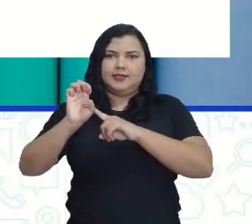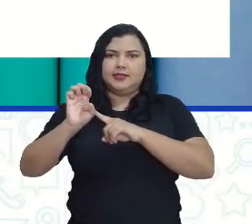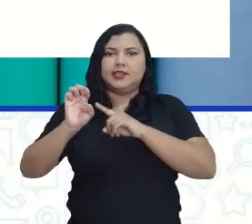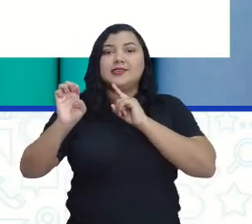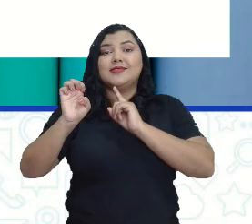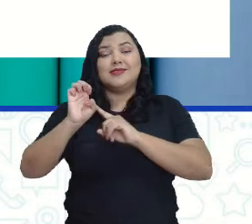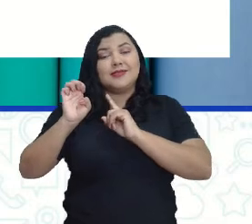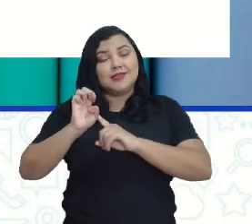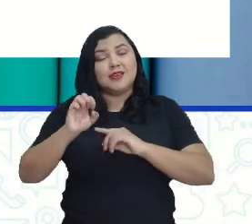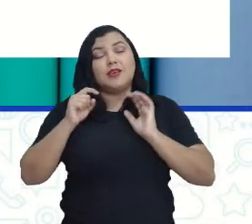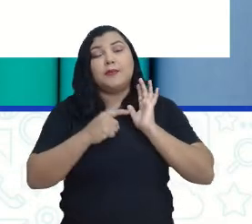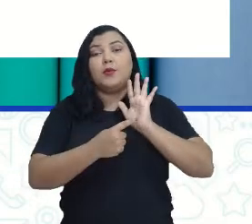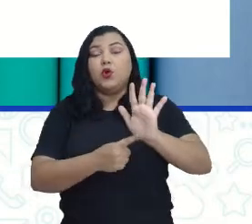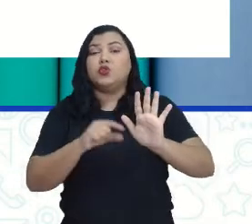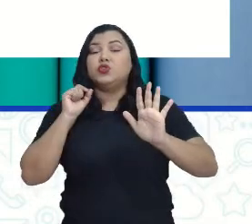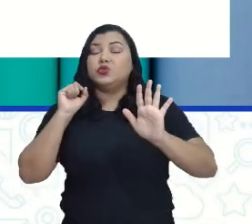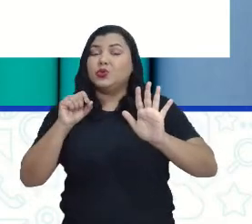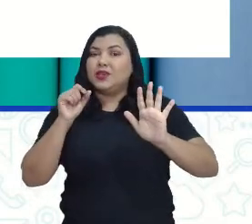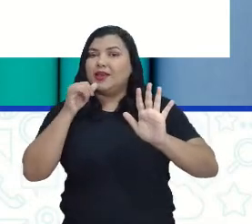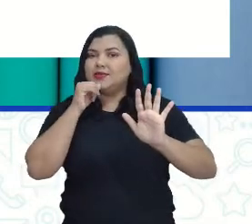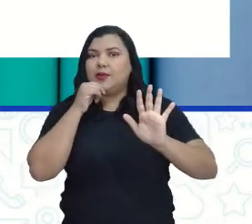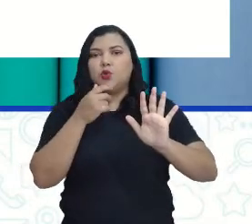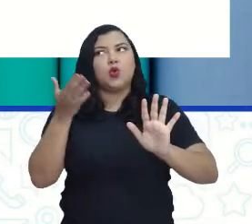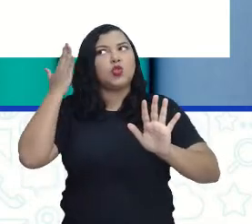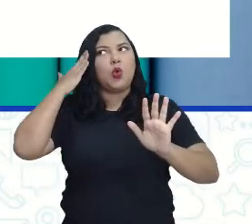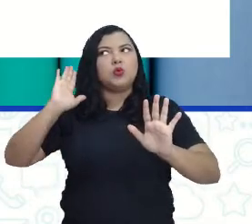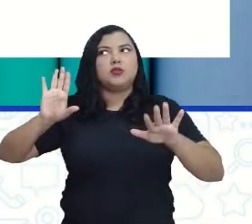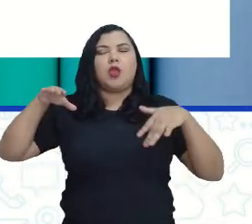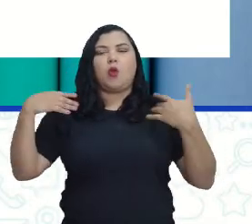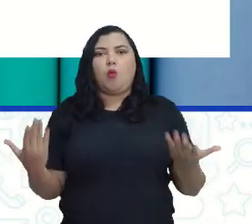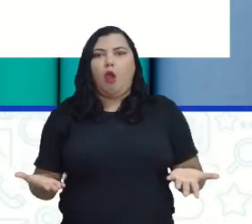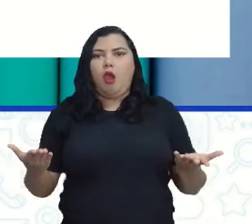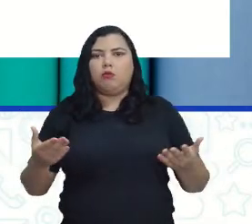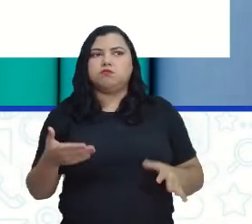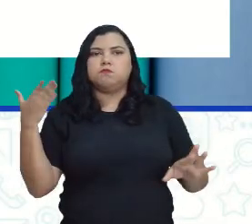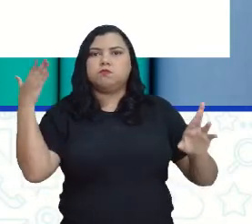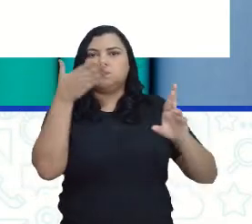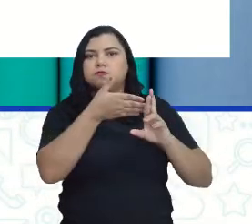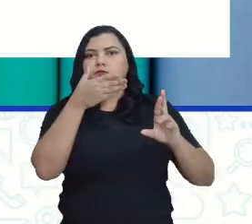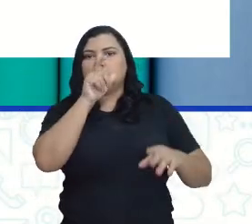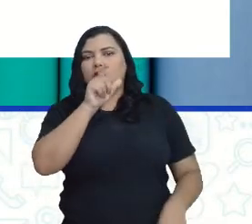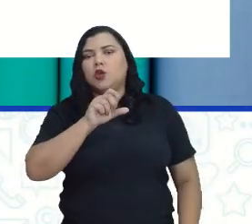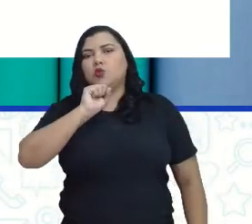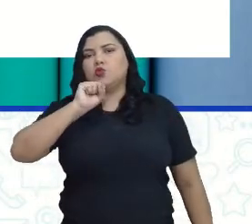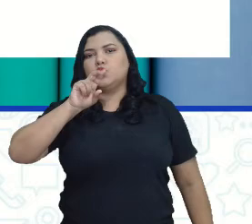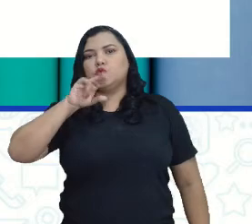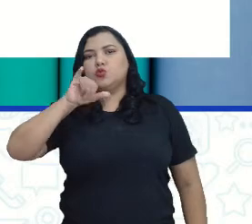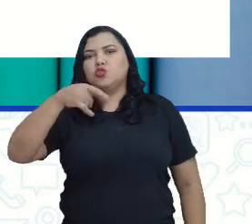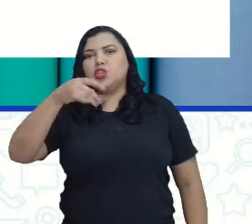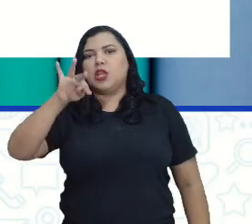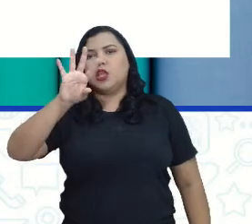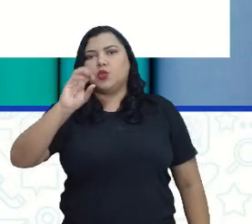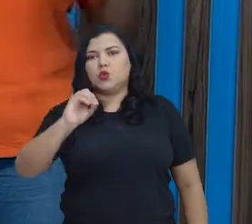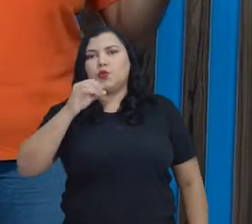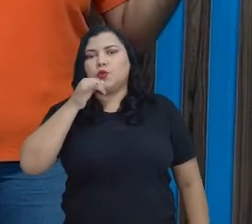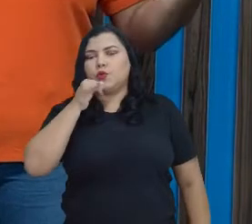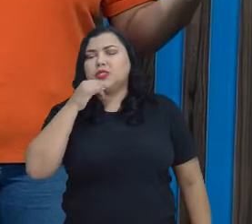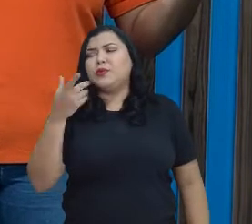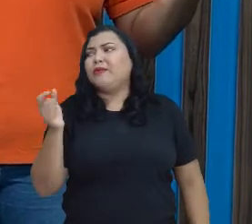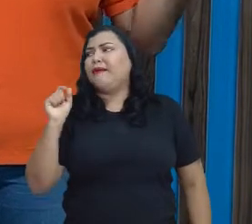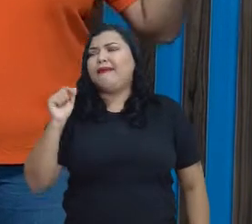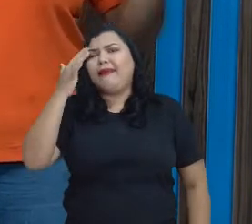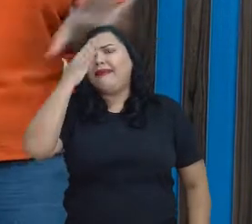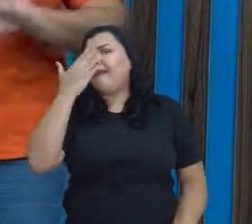a indeterminação do sujeito. Então, acredita-se na existência de políticos honestos. Quem